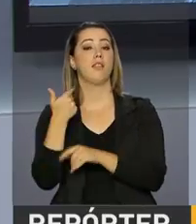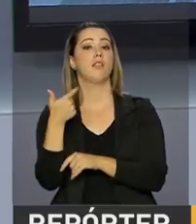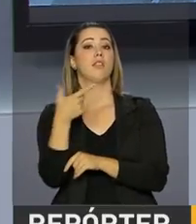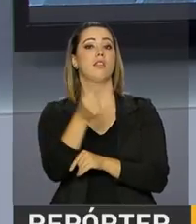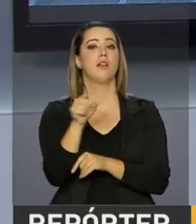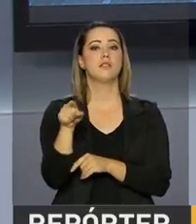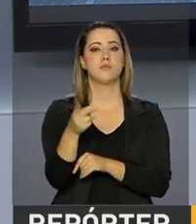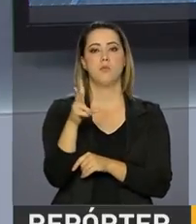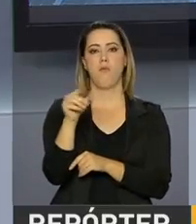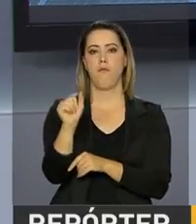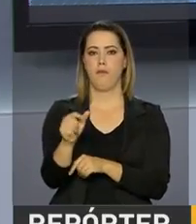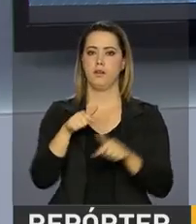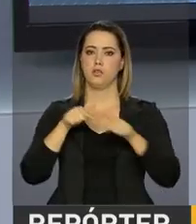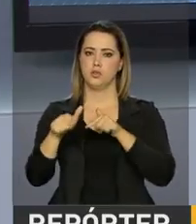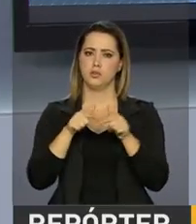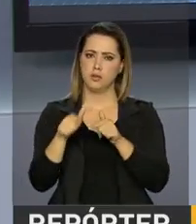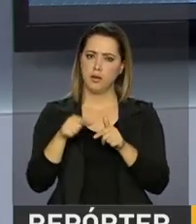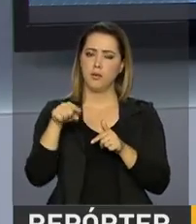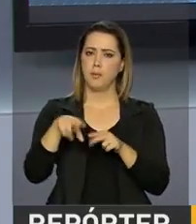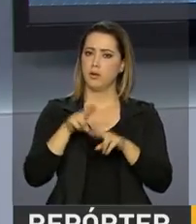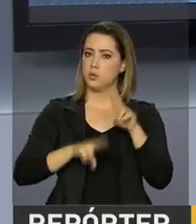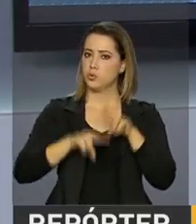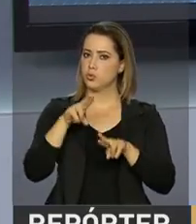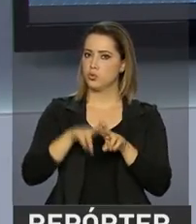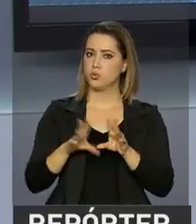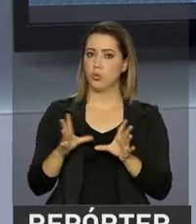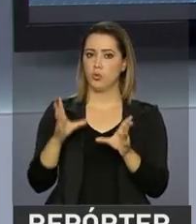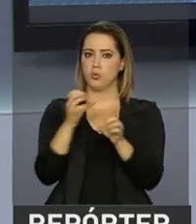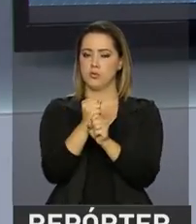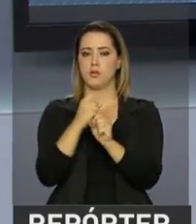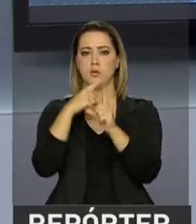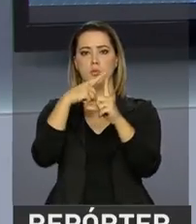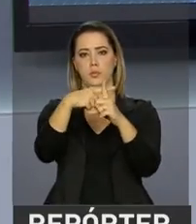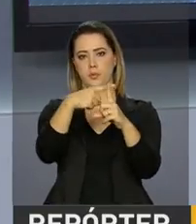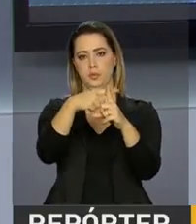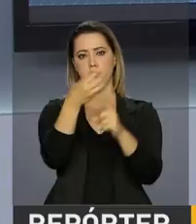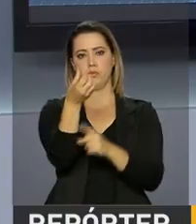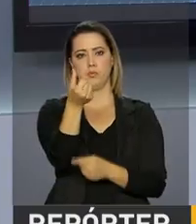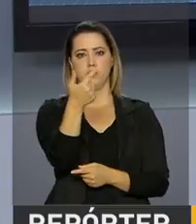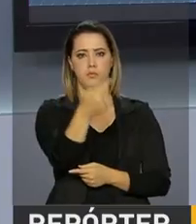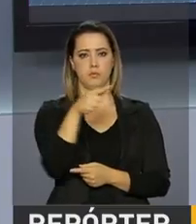mil vagas de emprego formal em junho, com saldo positivo de